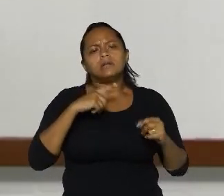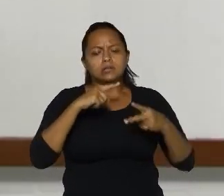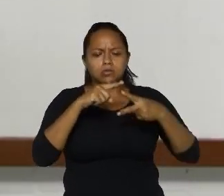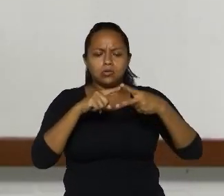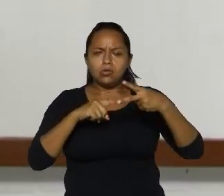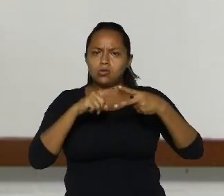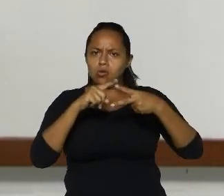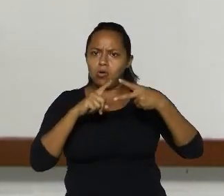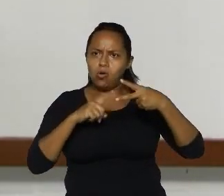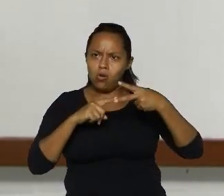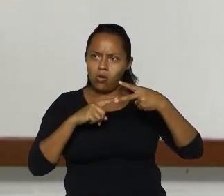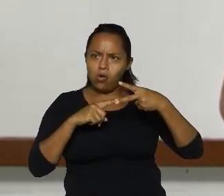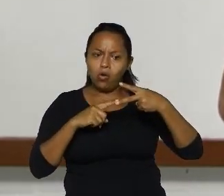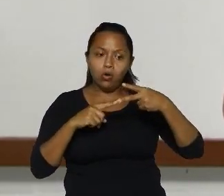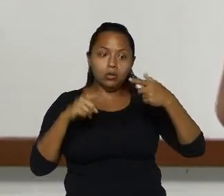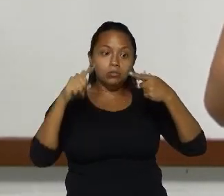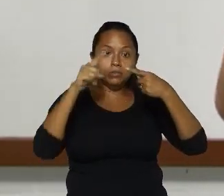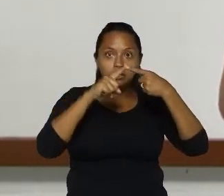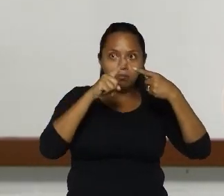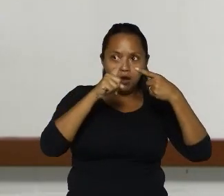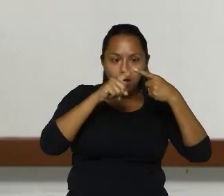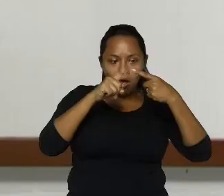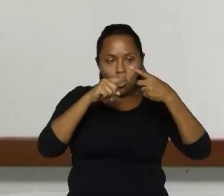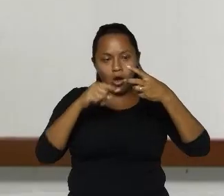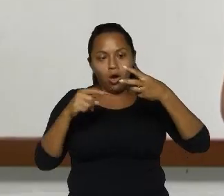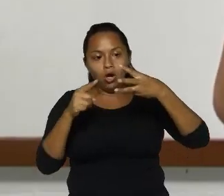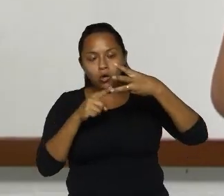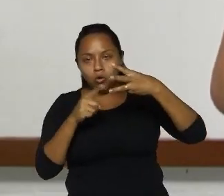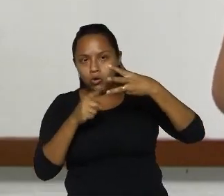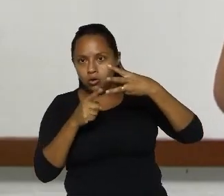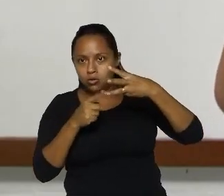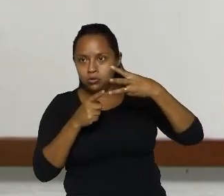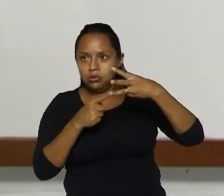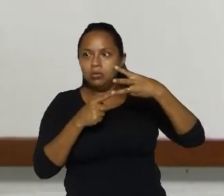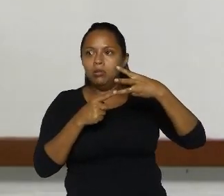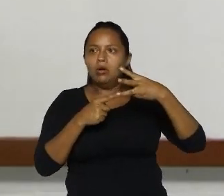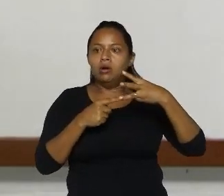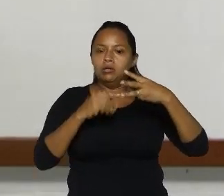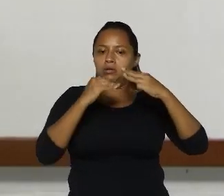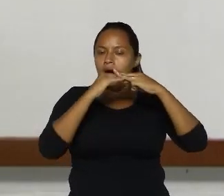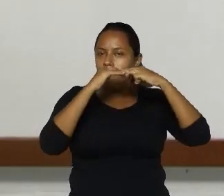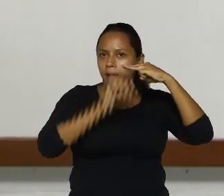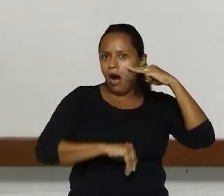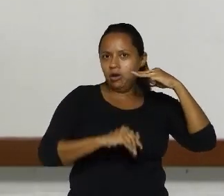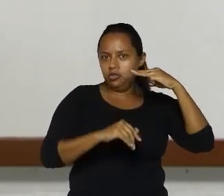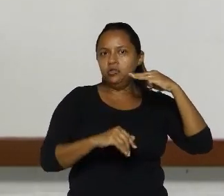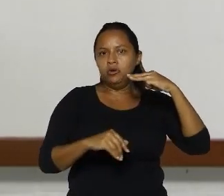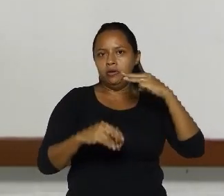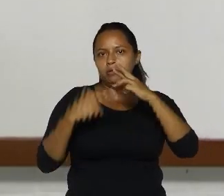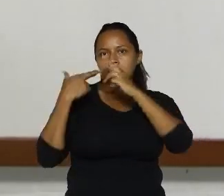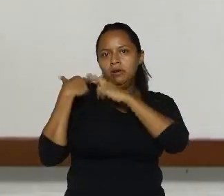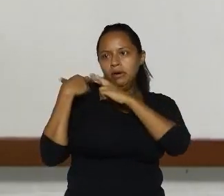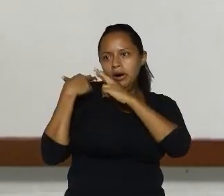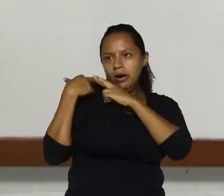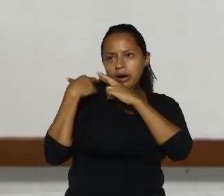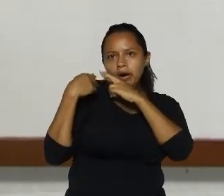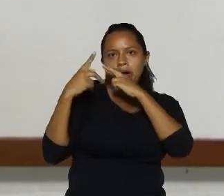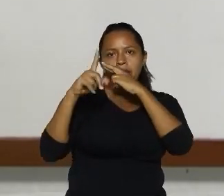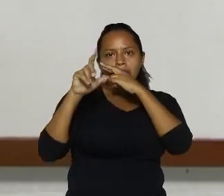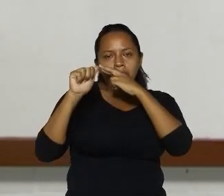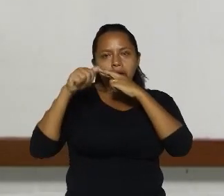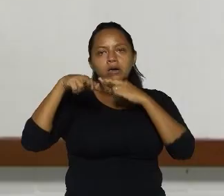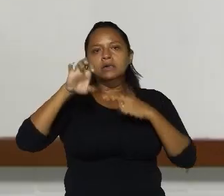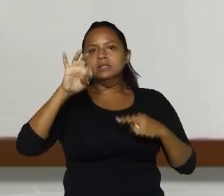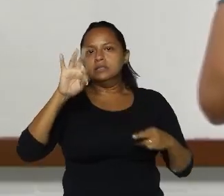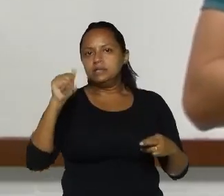2 elementos estão abaixo do normal. As hemácias, que são responsáveis pelo transporte